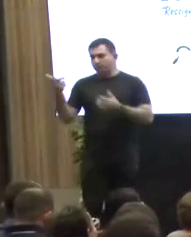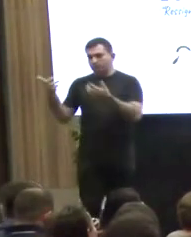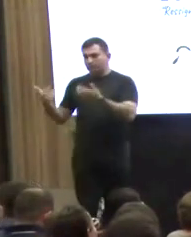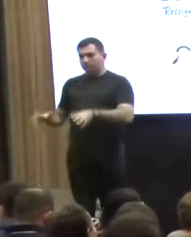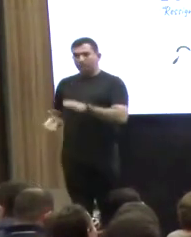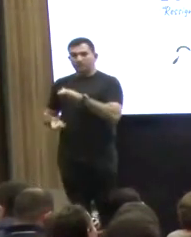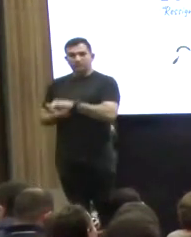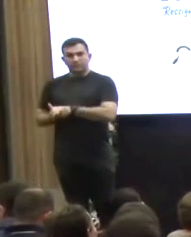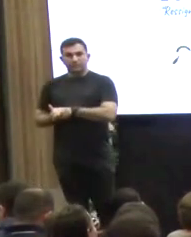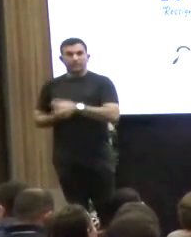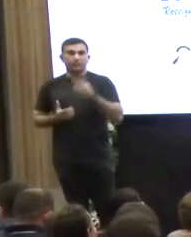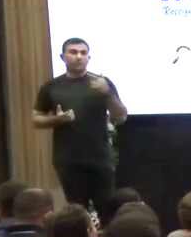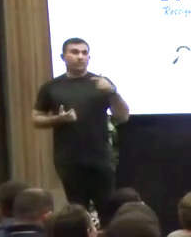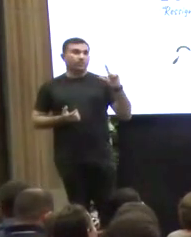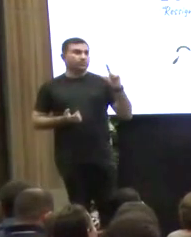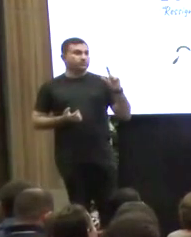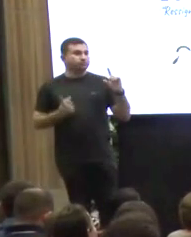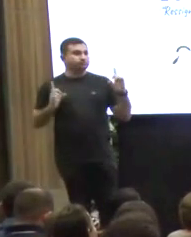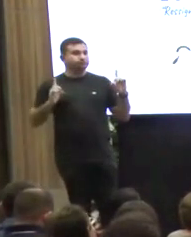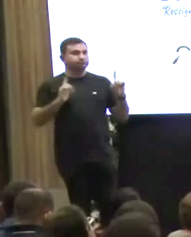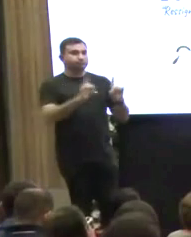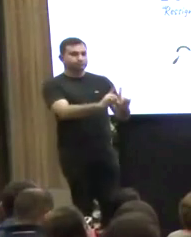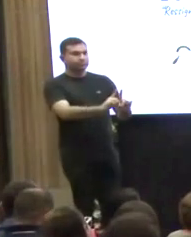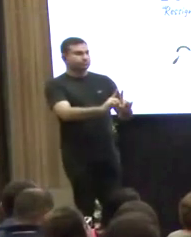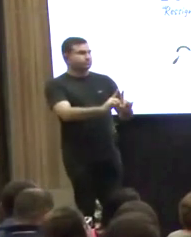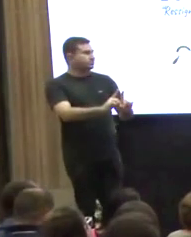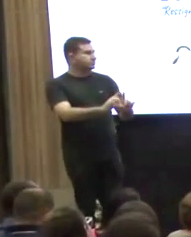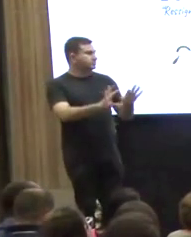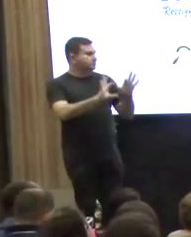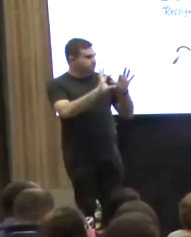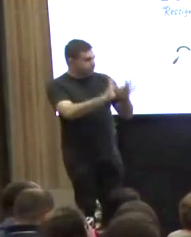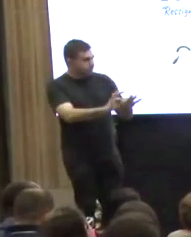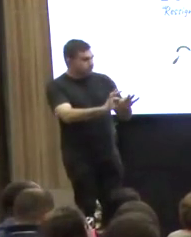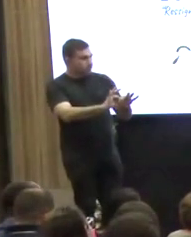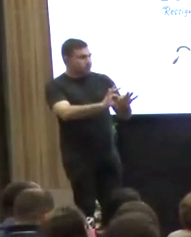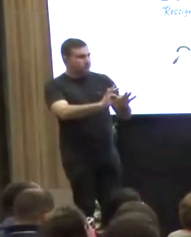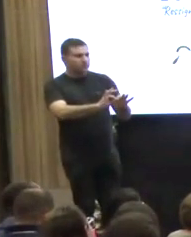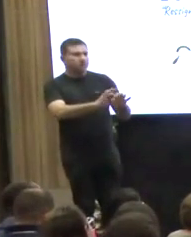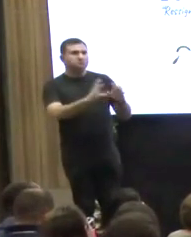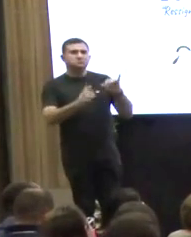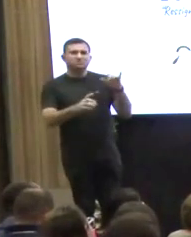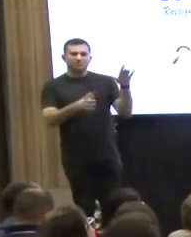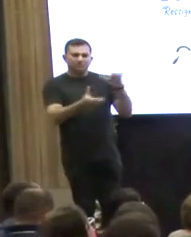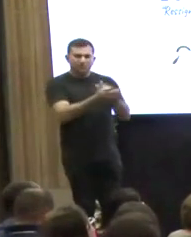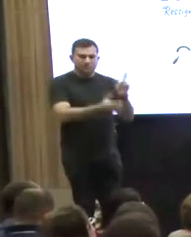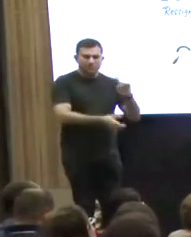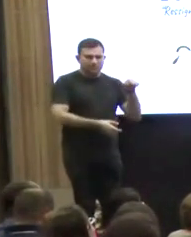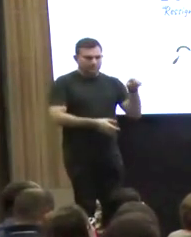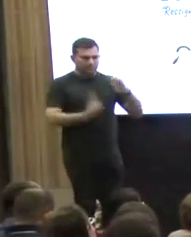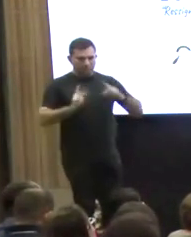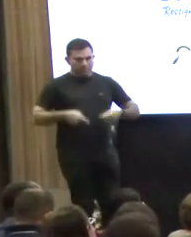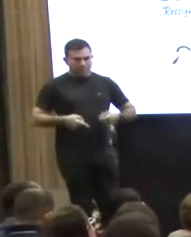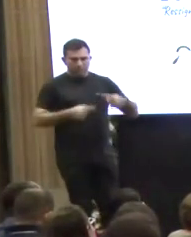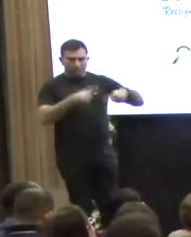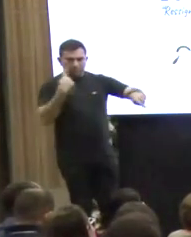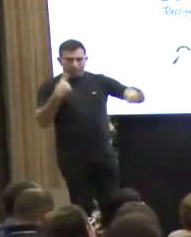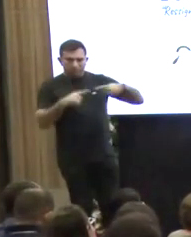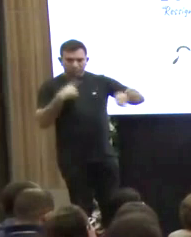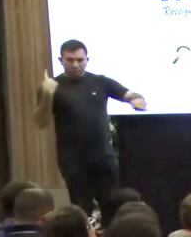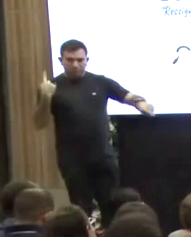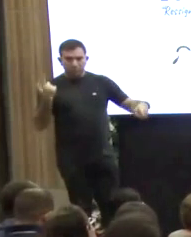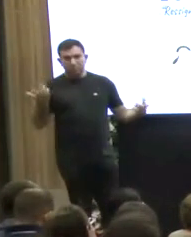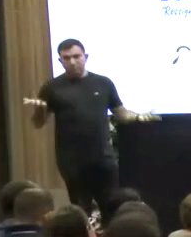casamento. Até porque nem todas as pessoas estão no mercado matrimonial, no mercado matrimonial nas